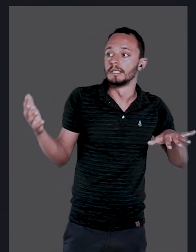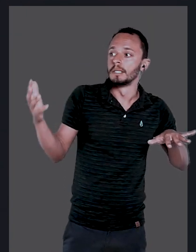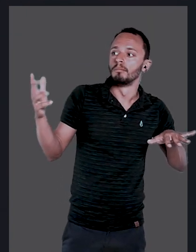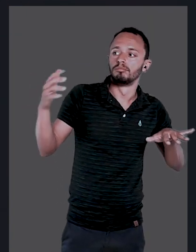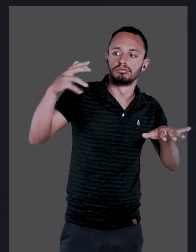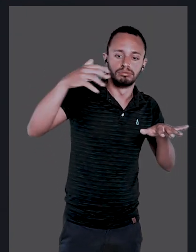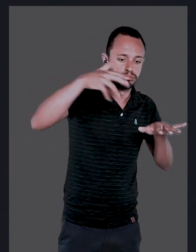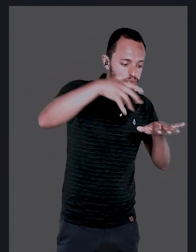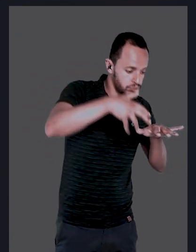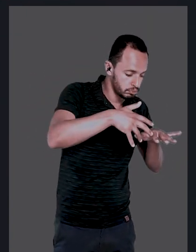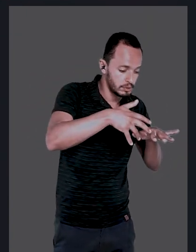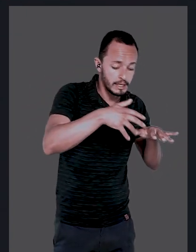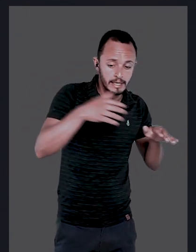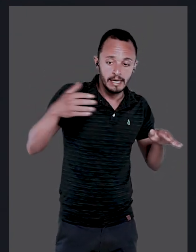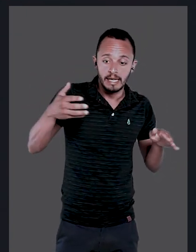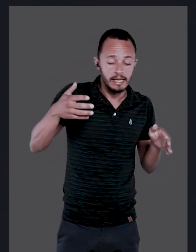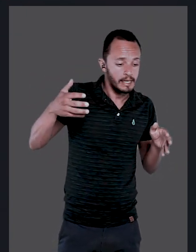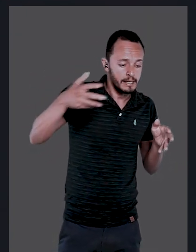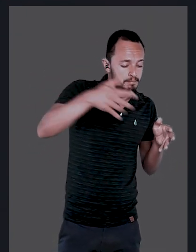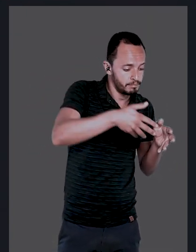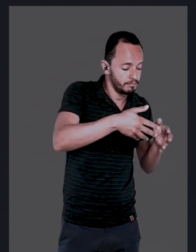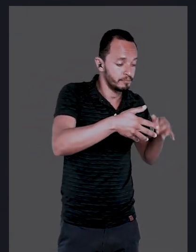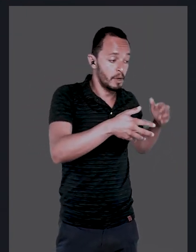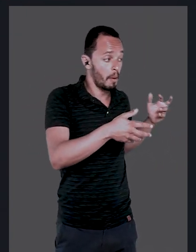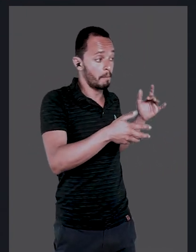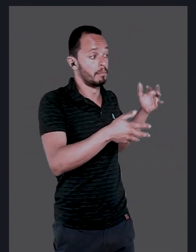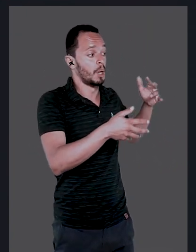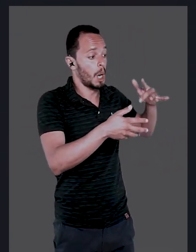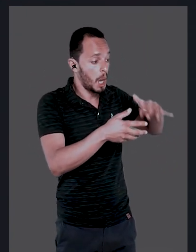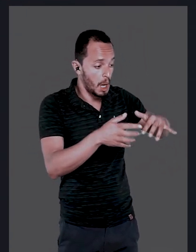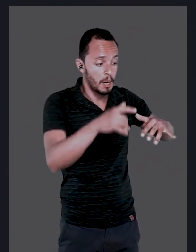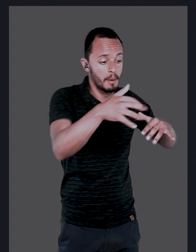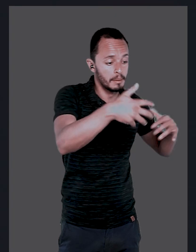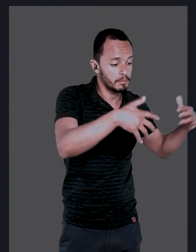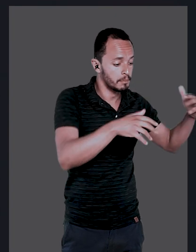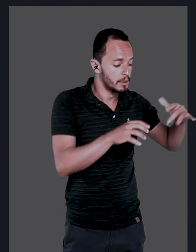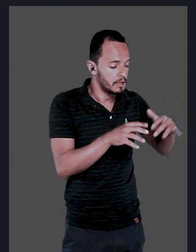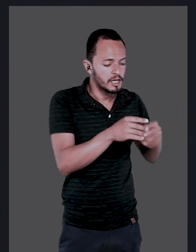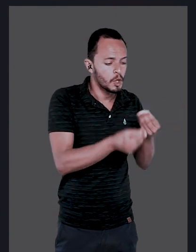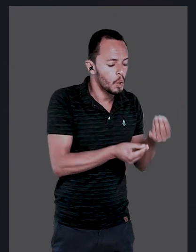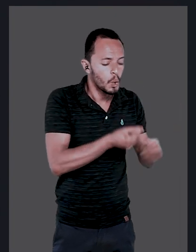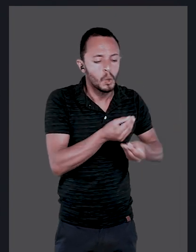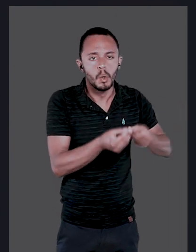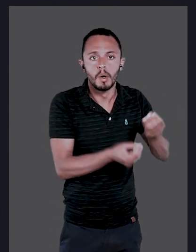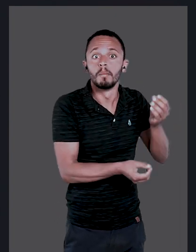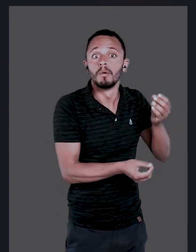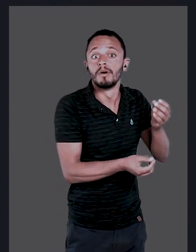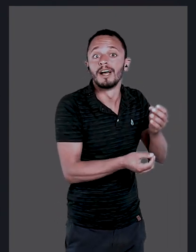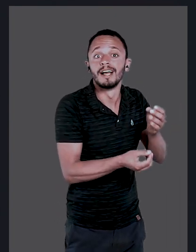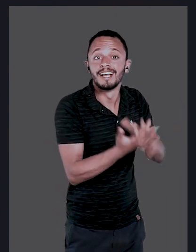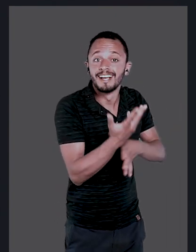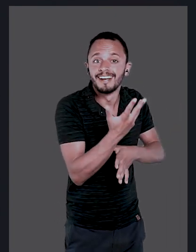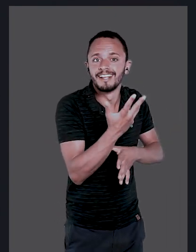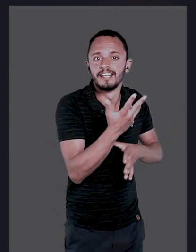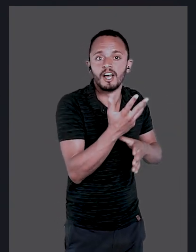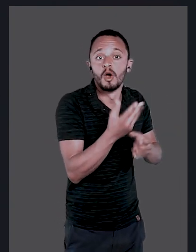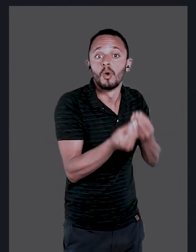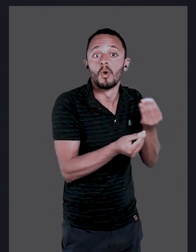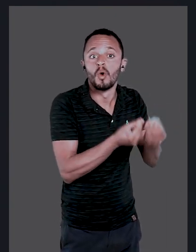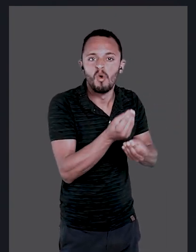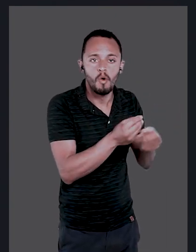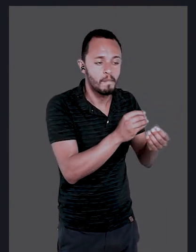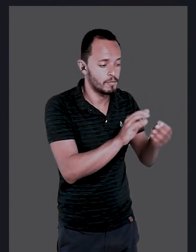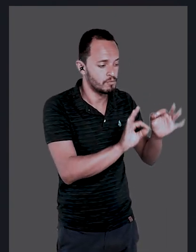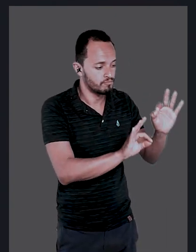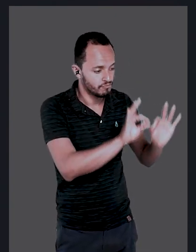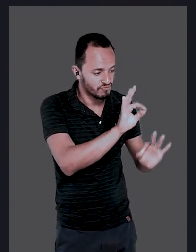determinado conjunto de nações, e precisamos de entender, e é muito importante perceber que a história da